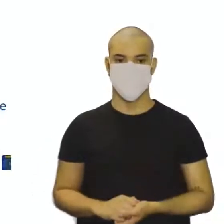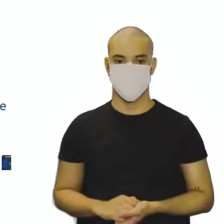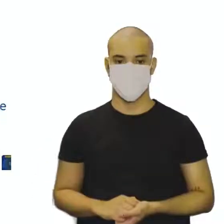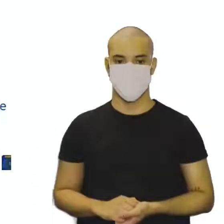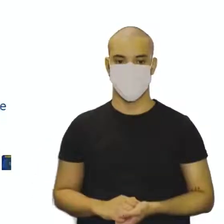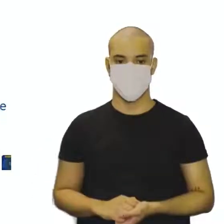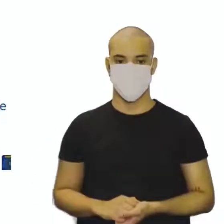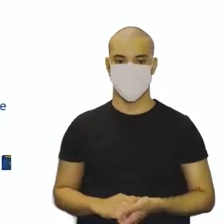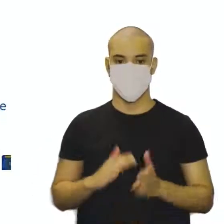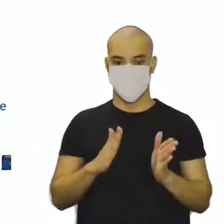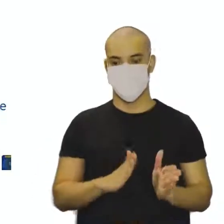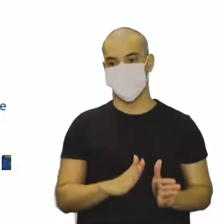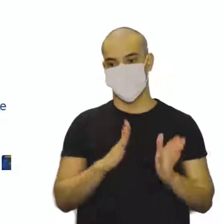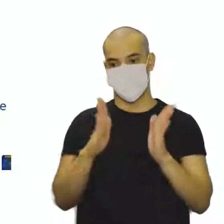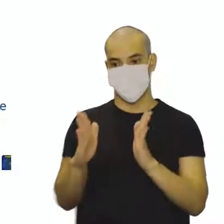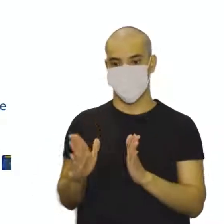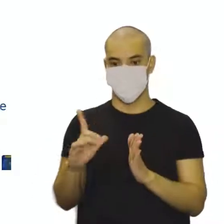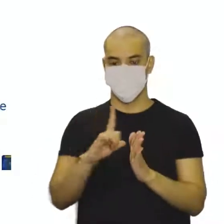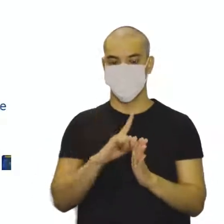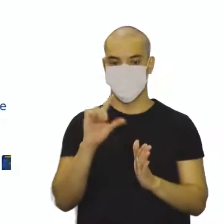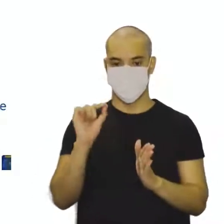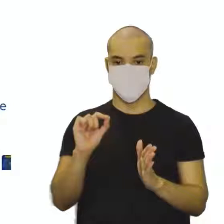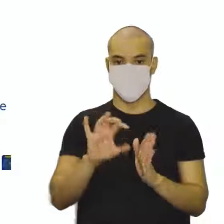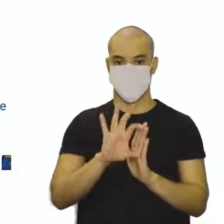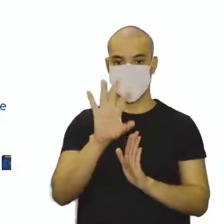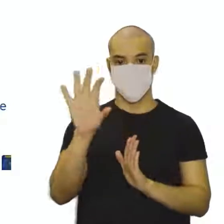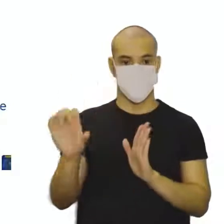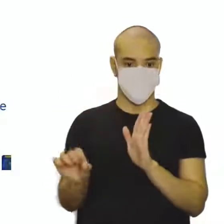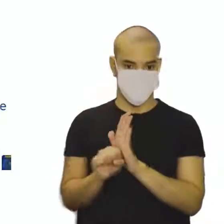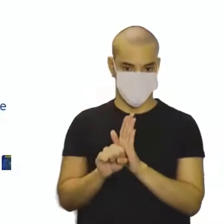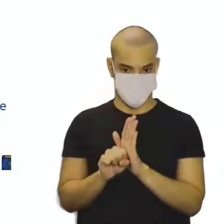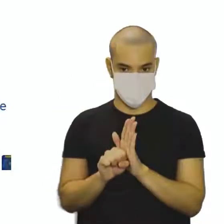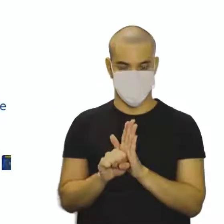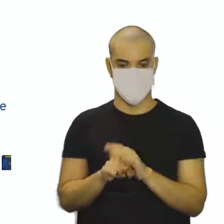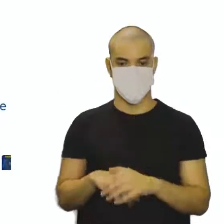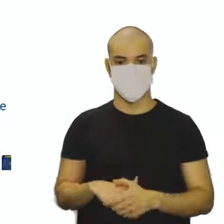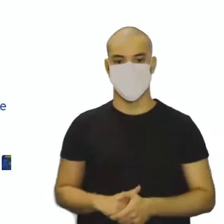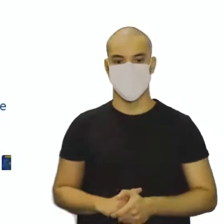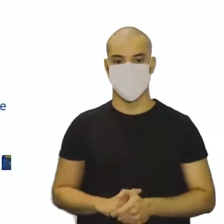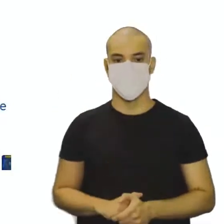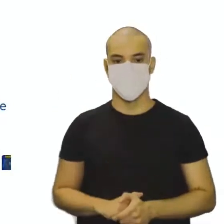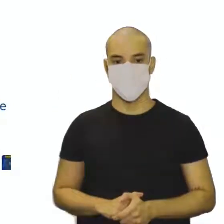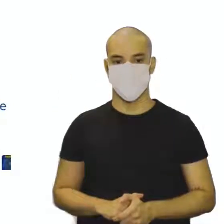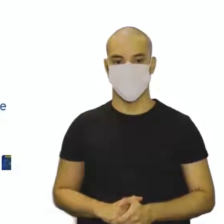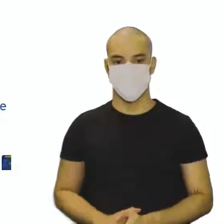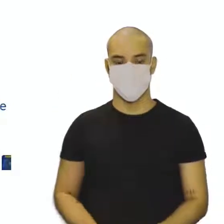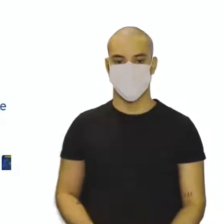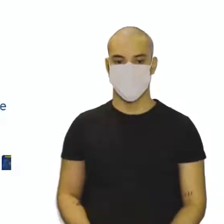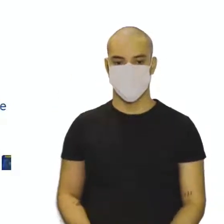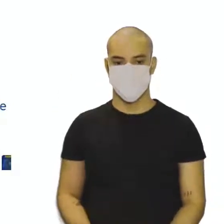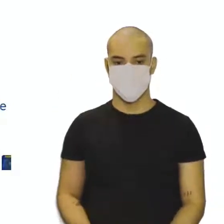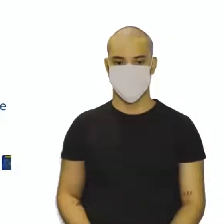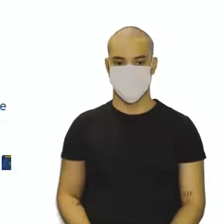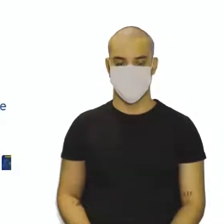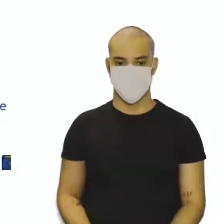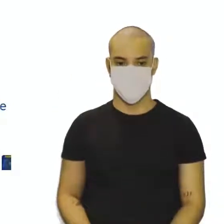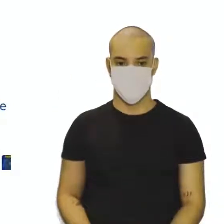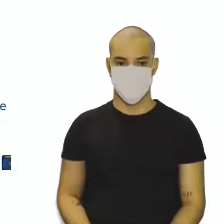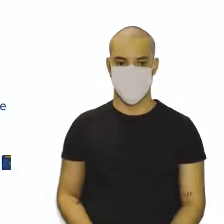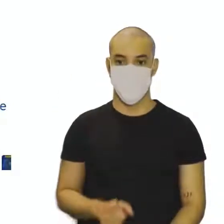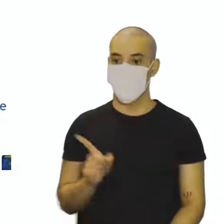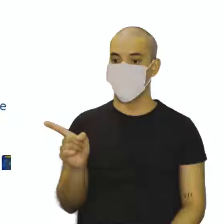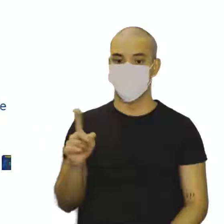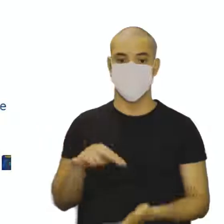bom? E aqui do lado nós temos uma simbologia, ok? Se você ver somente esse símbolo,